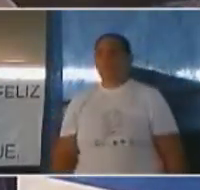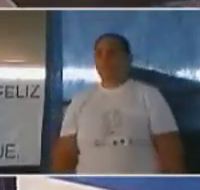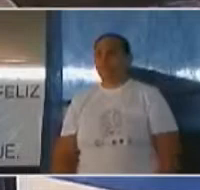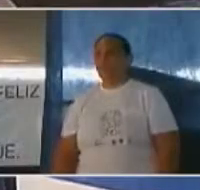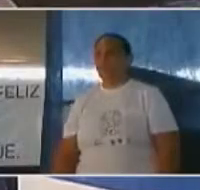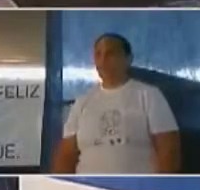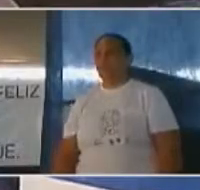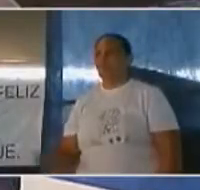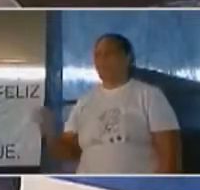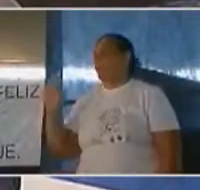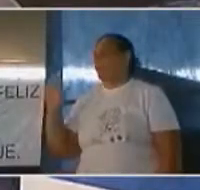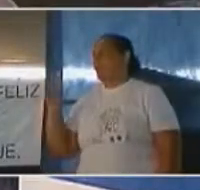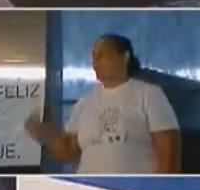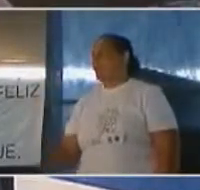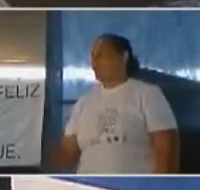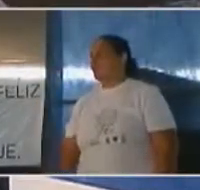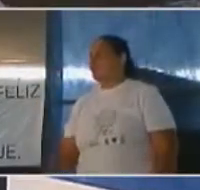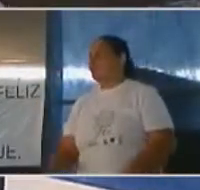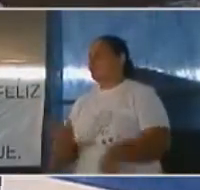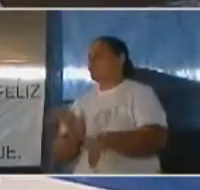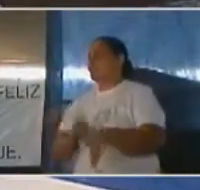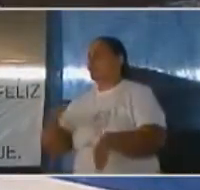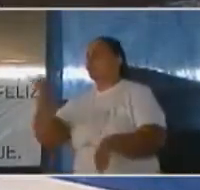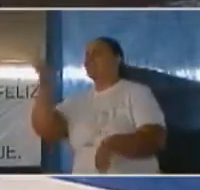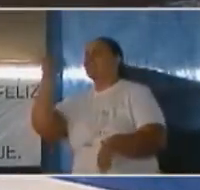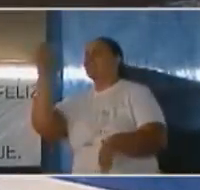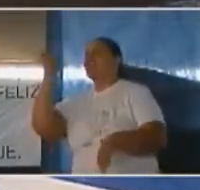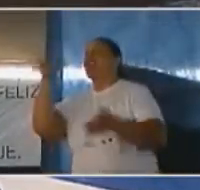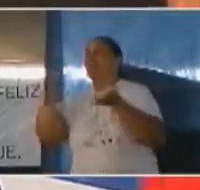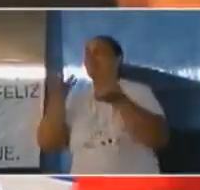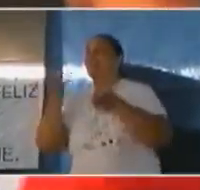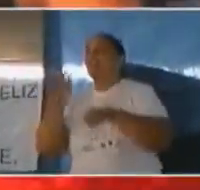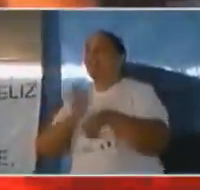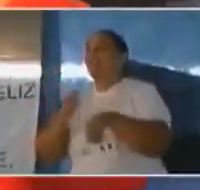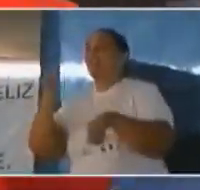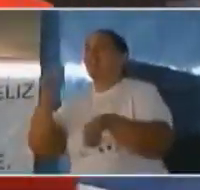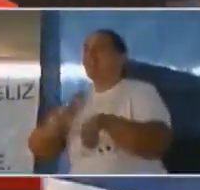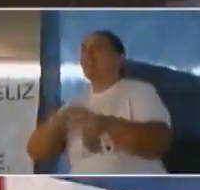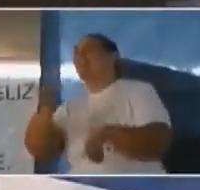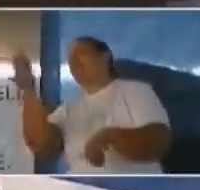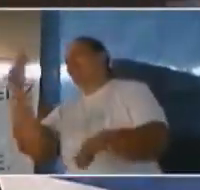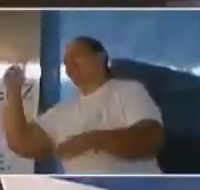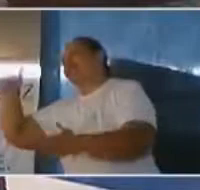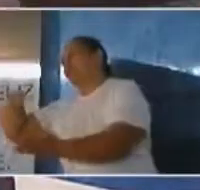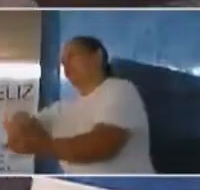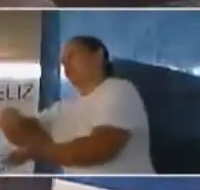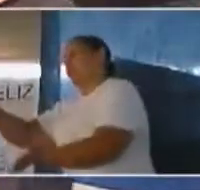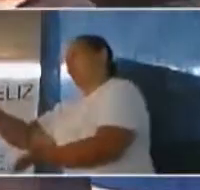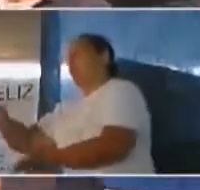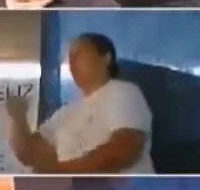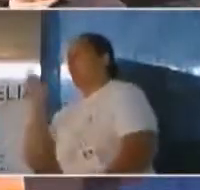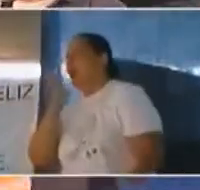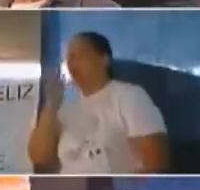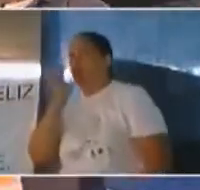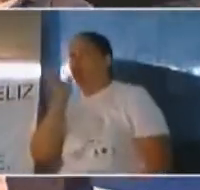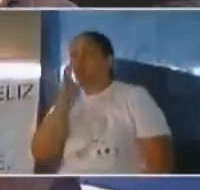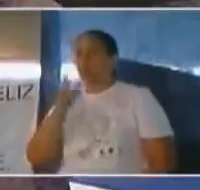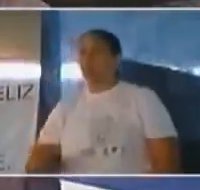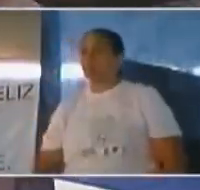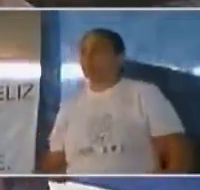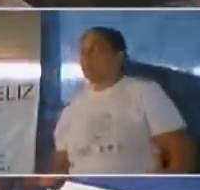Se mais alguém quer falar ainda, por favor, chegue aqui para frente, senão nós vamos encaminhar, dar passos para frente